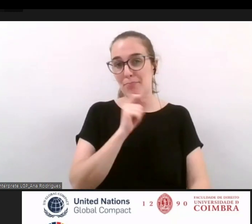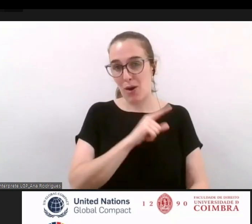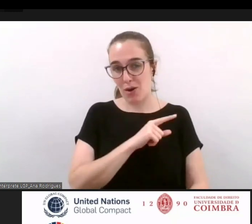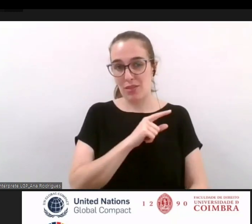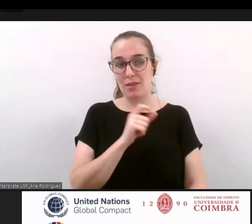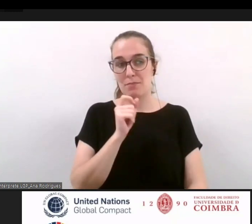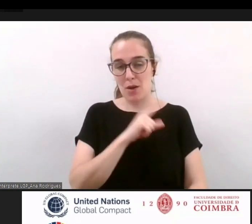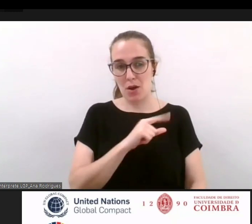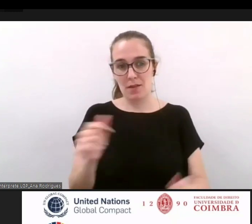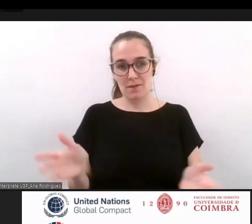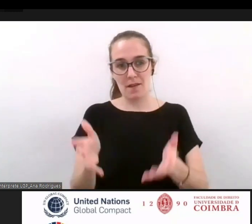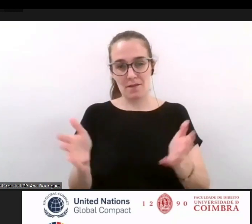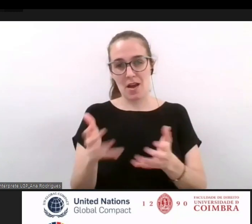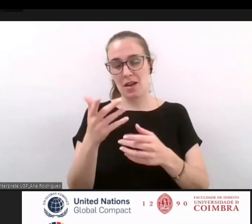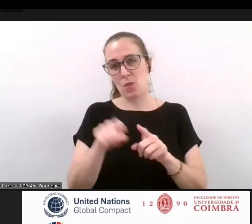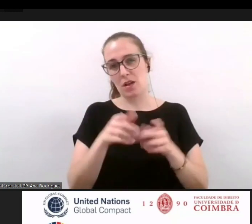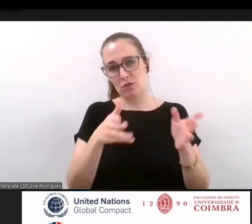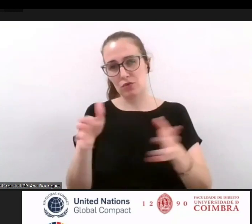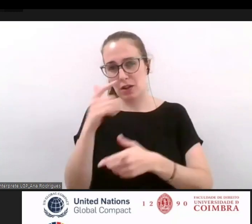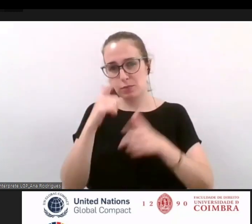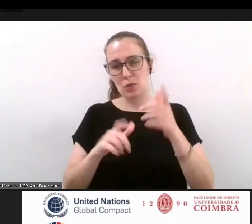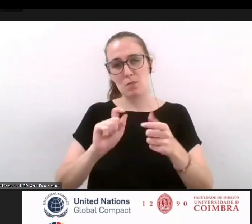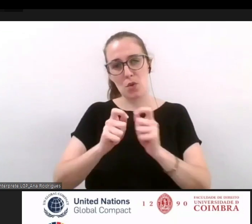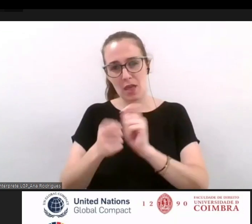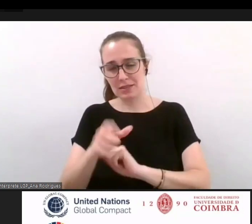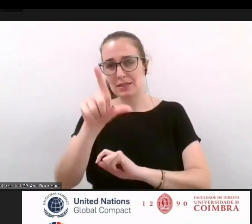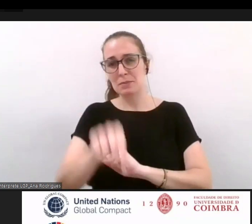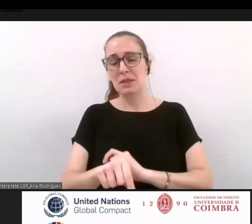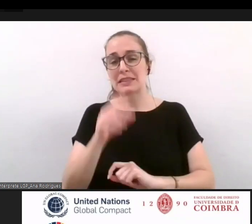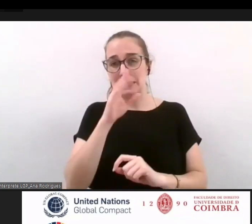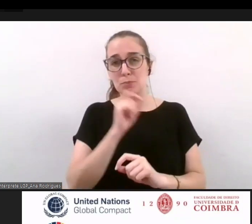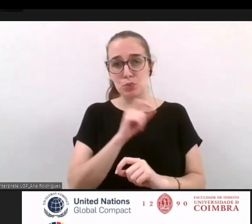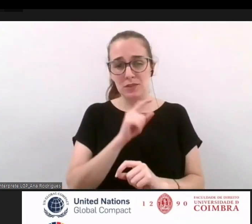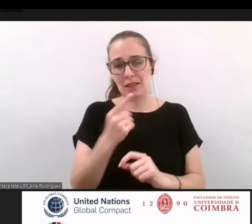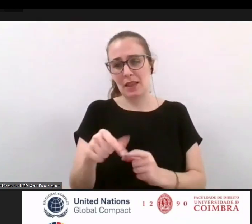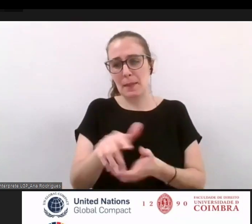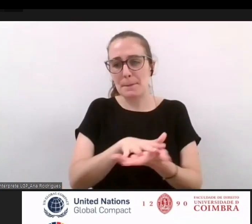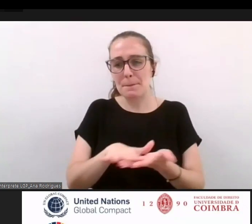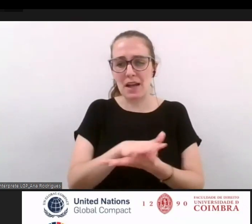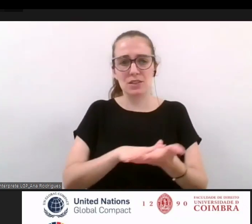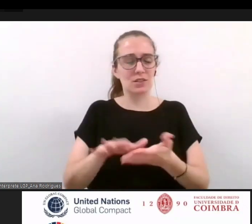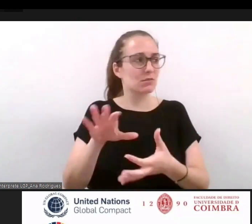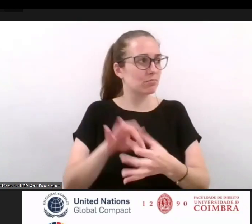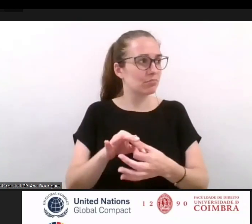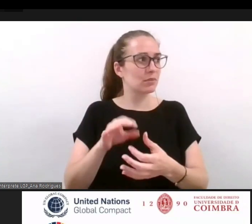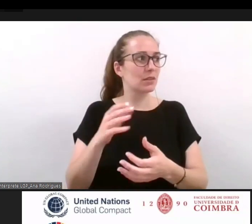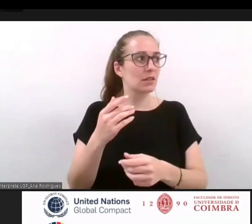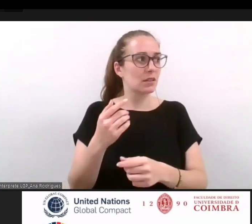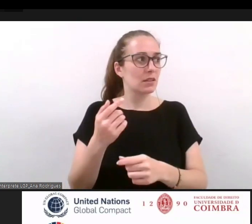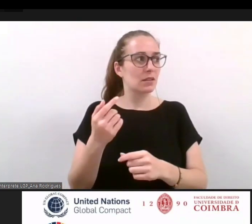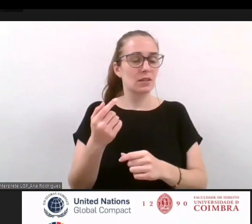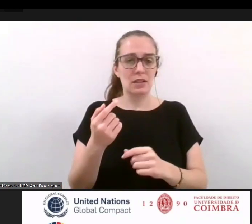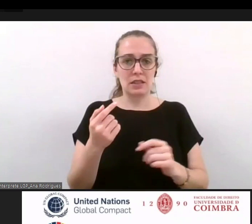uma alavanca, uma ferramenta para ajudar a que essa mudança tenha uma base, um alicerce, uma justificação com que as pessoas